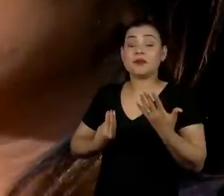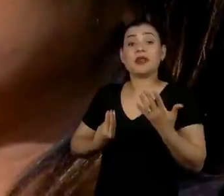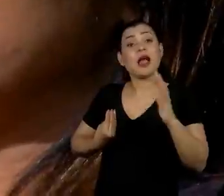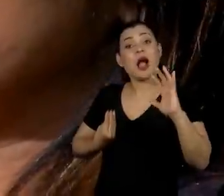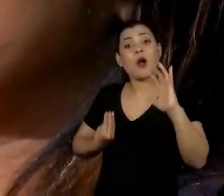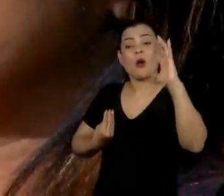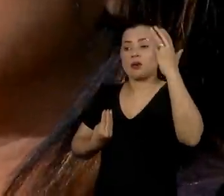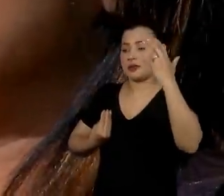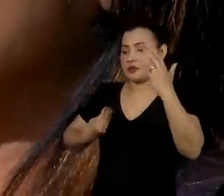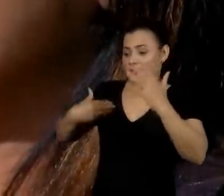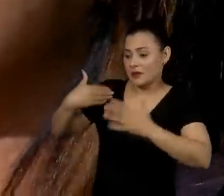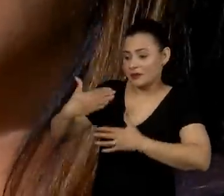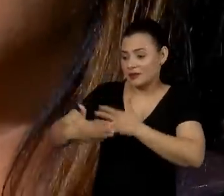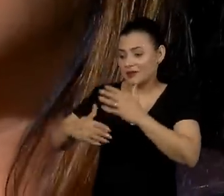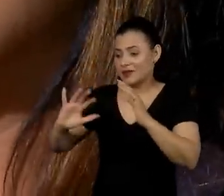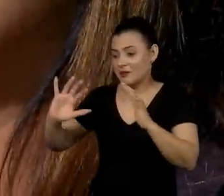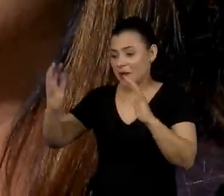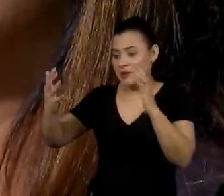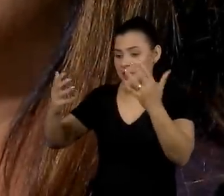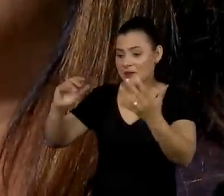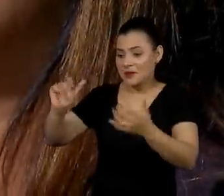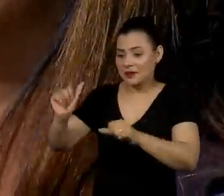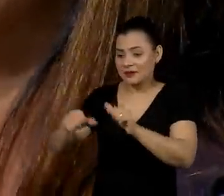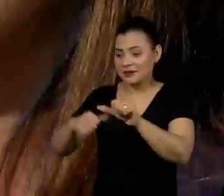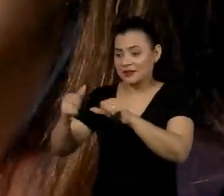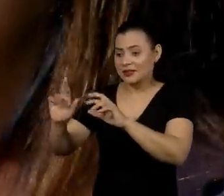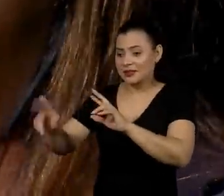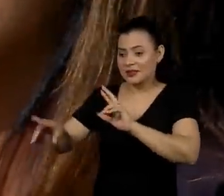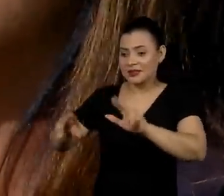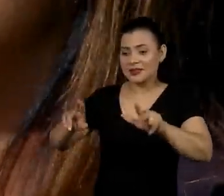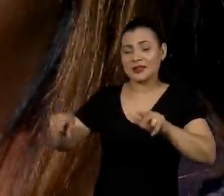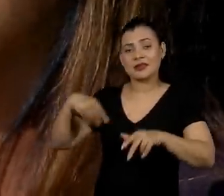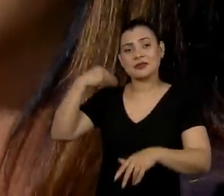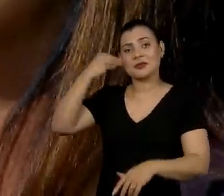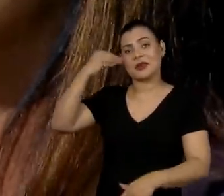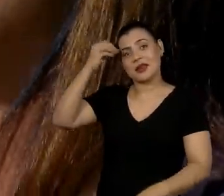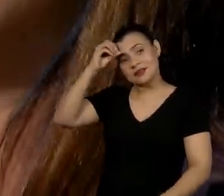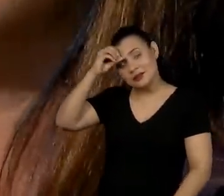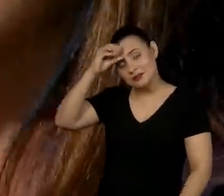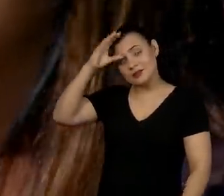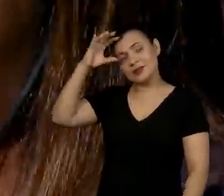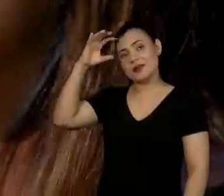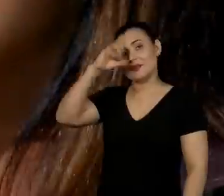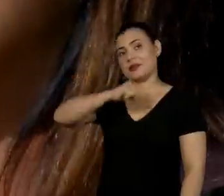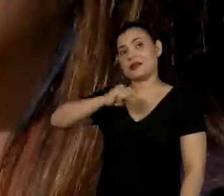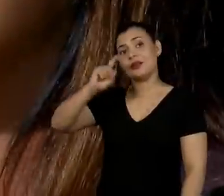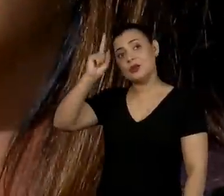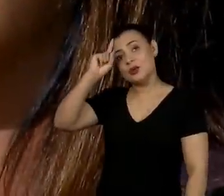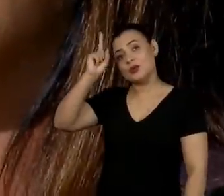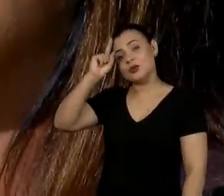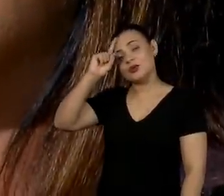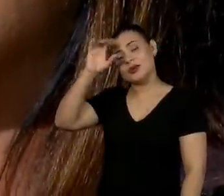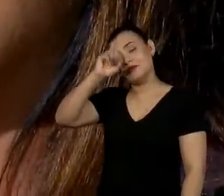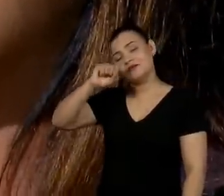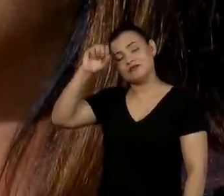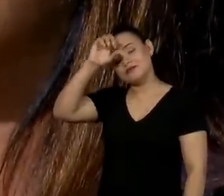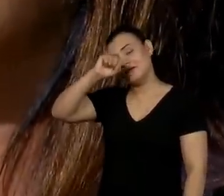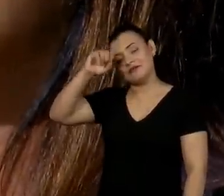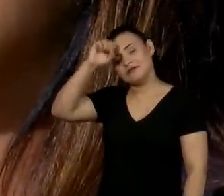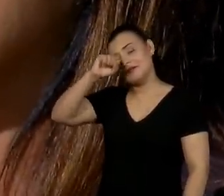acontecimento diferente mais que isso é uma experiência Um aprendizado a gente aprende todo dia coisas